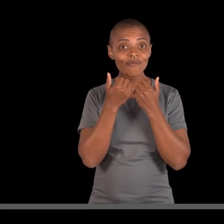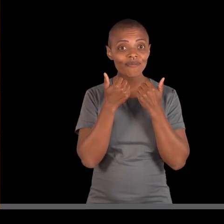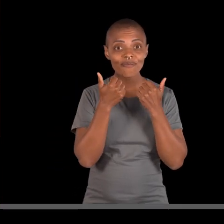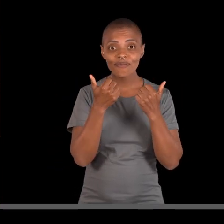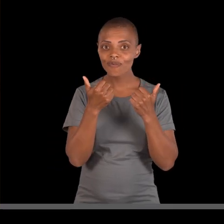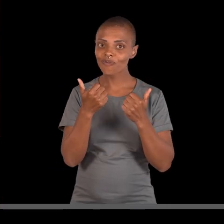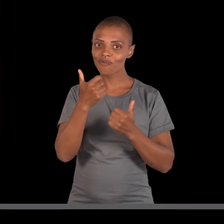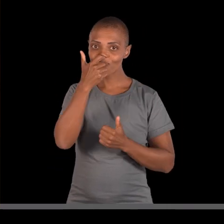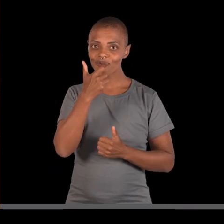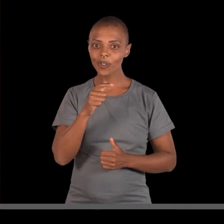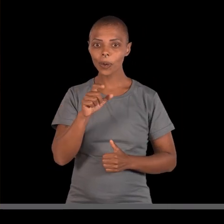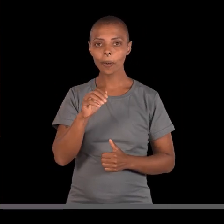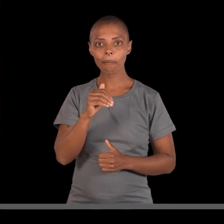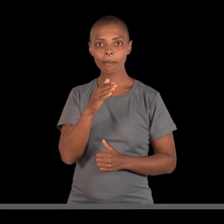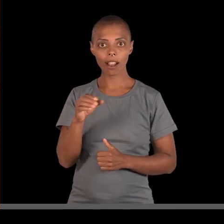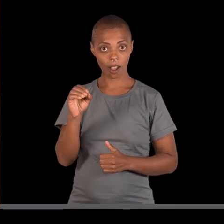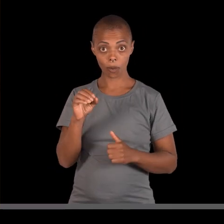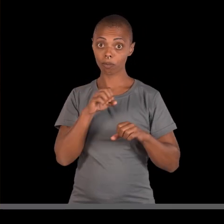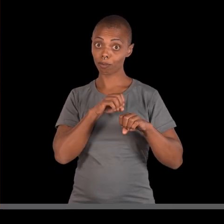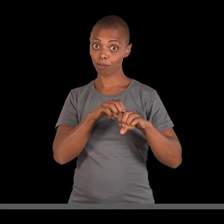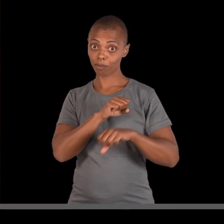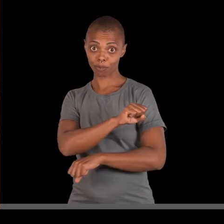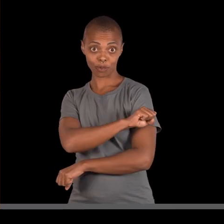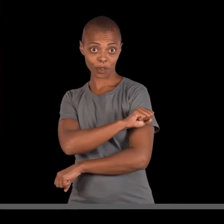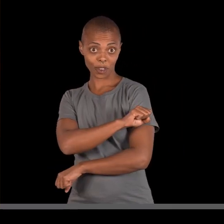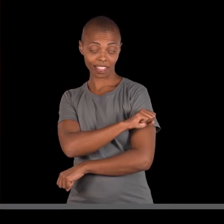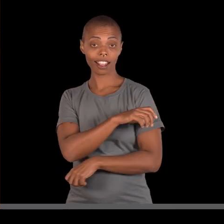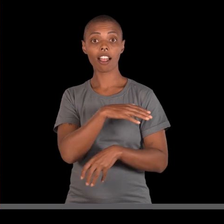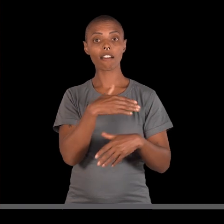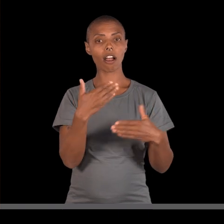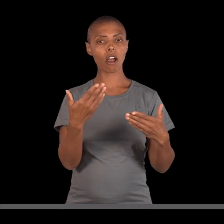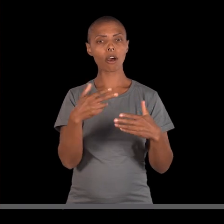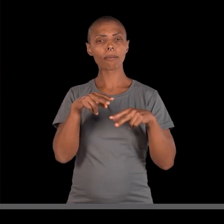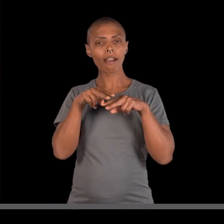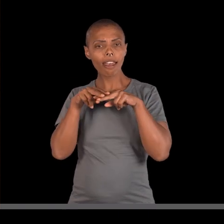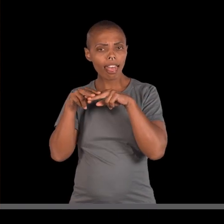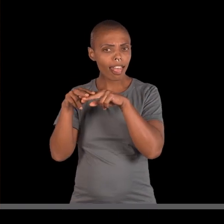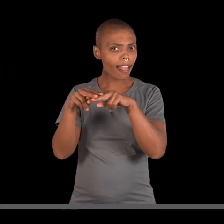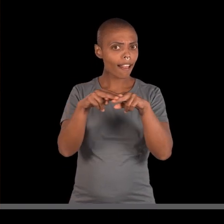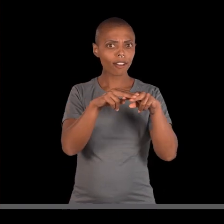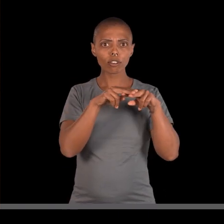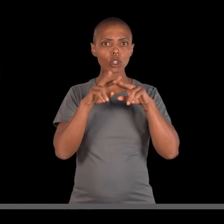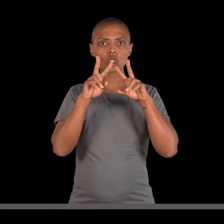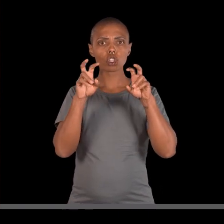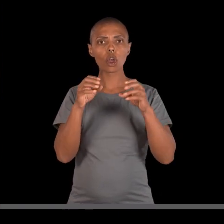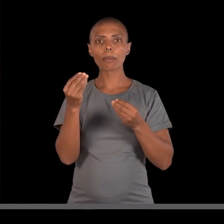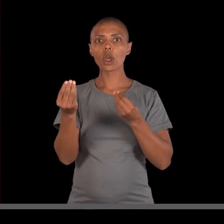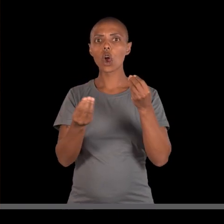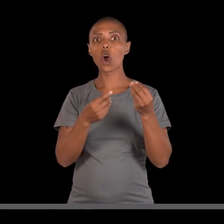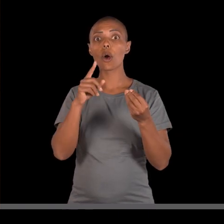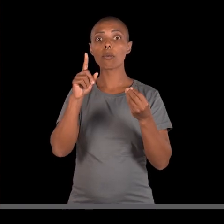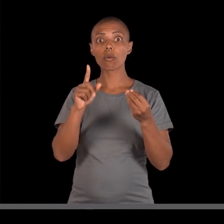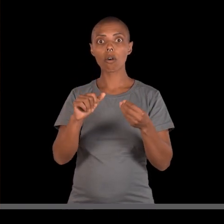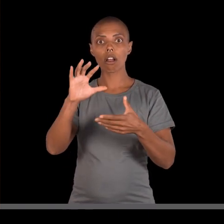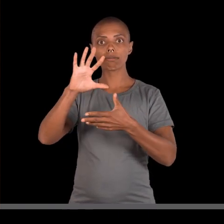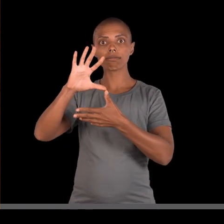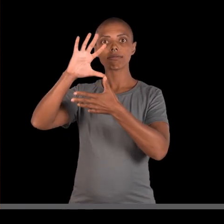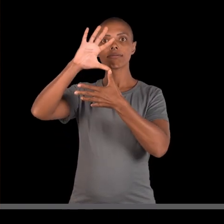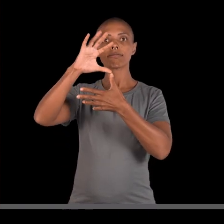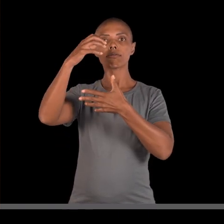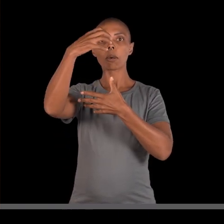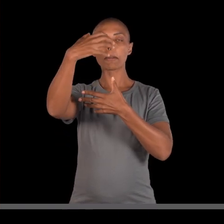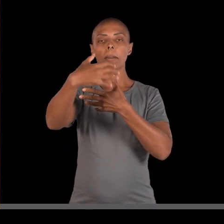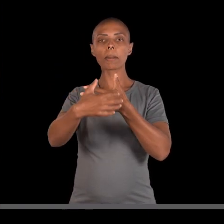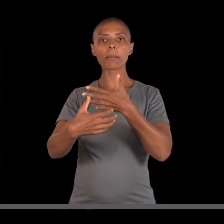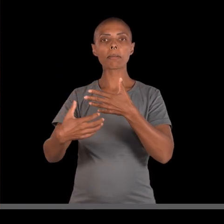Fala galera, beleza? Lobão na área, estamos aqui no 8º ano e vamos fazer uma revisão sobre os aspectos